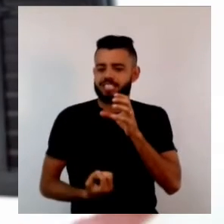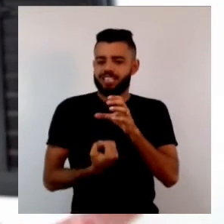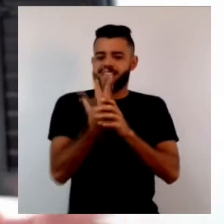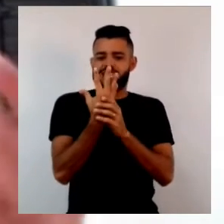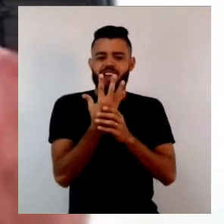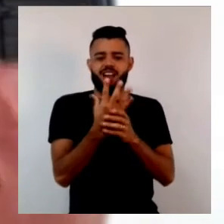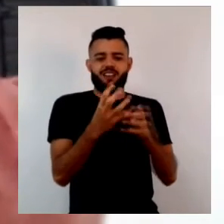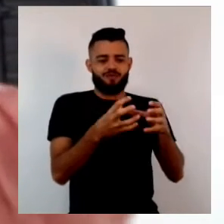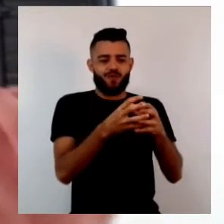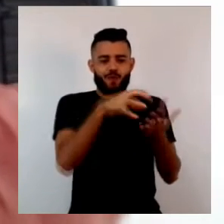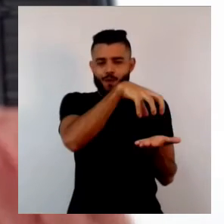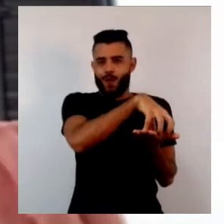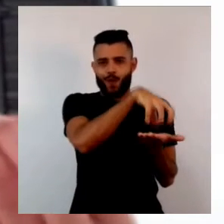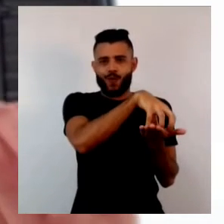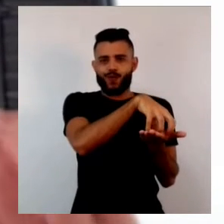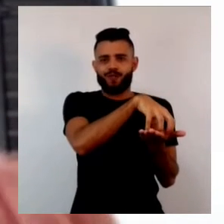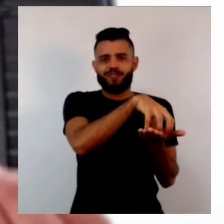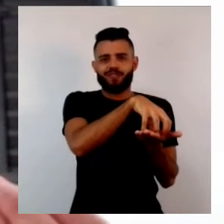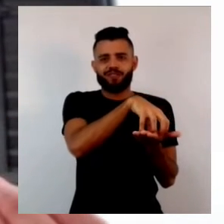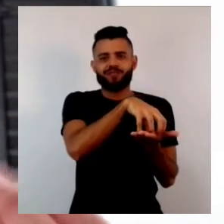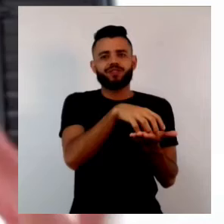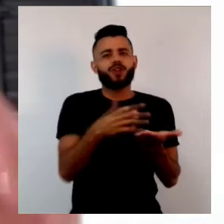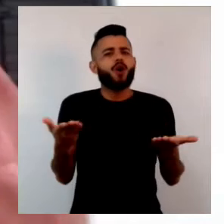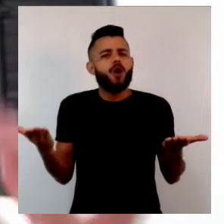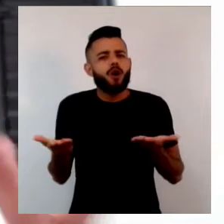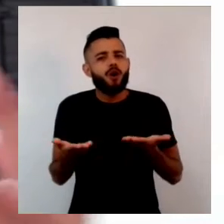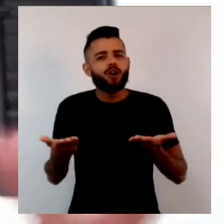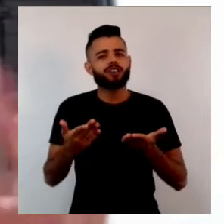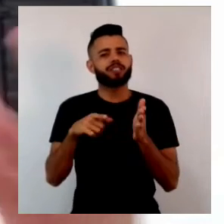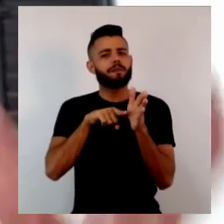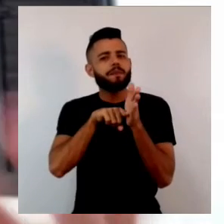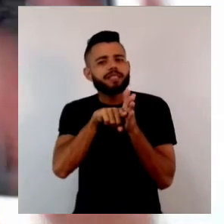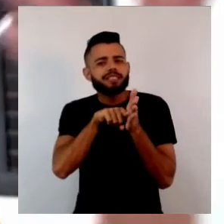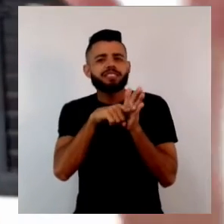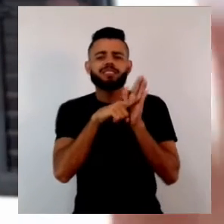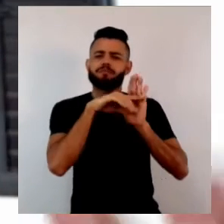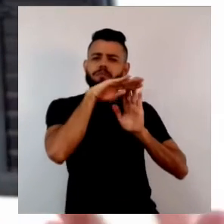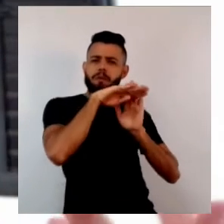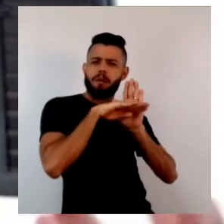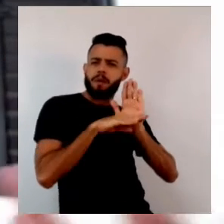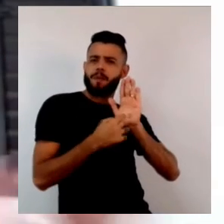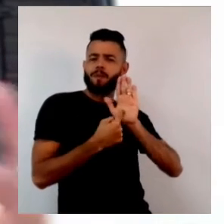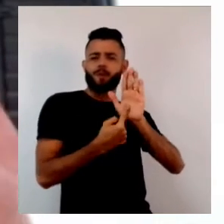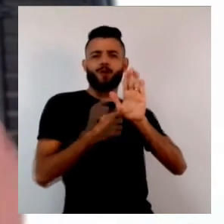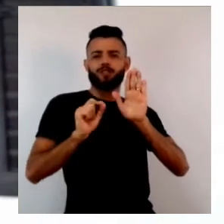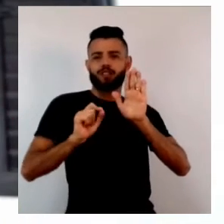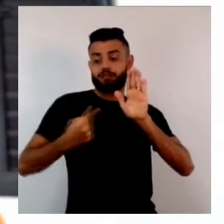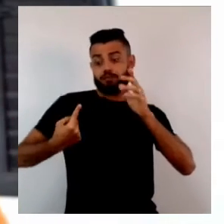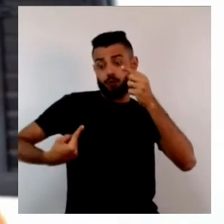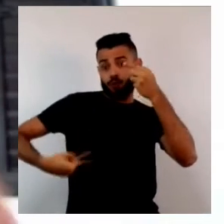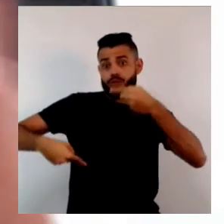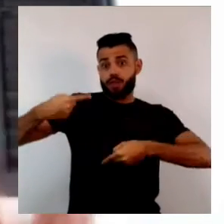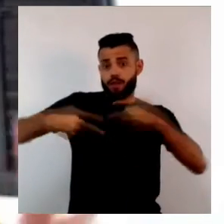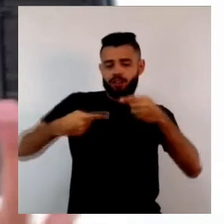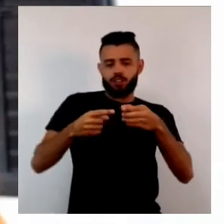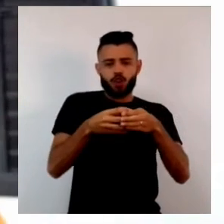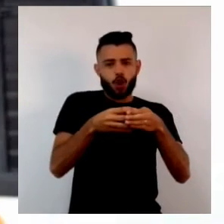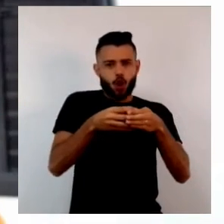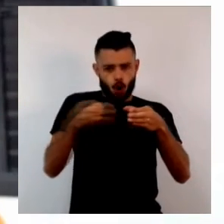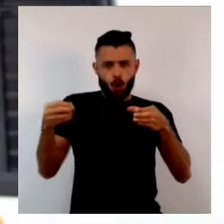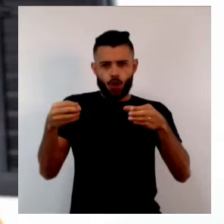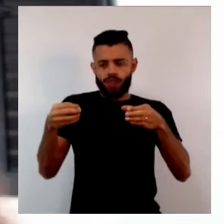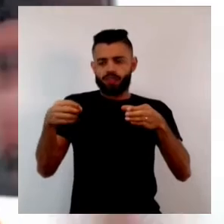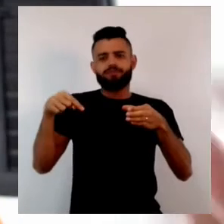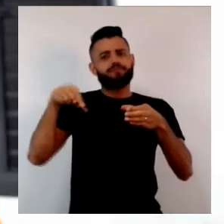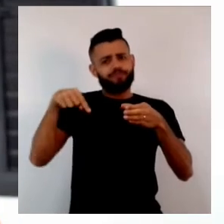Hoje, as pesquisas apontam que até o próprio debate sobre cotas é um debate, hoje, você pode